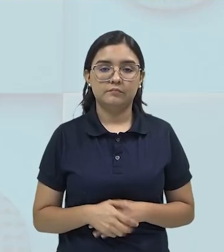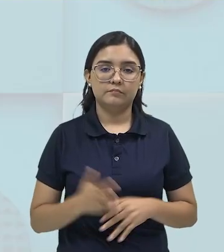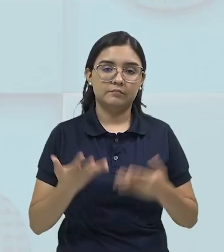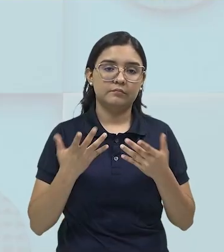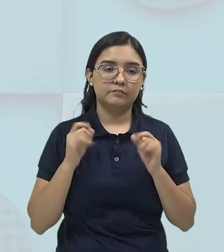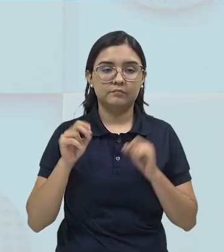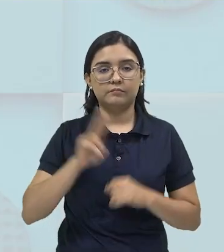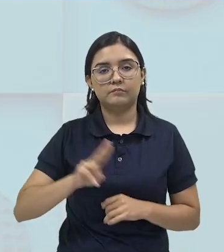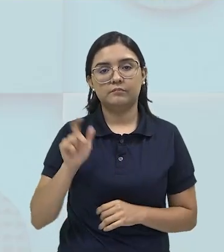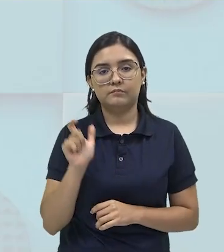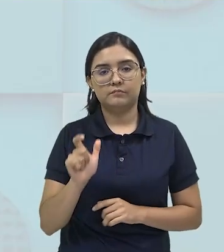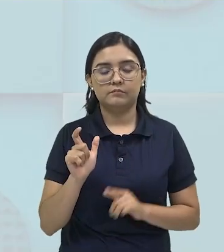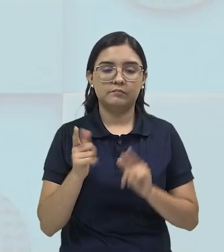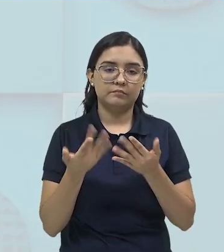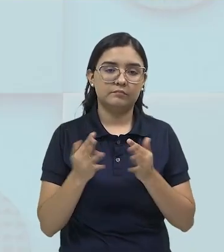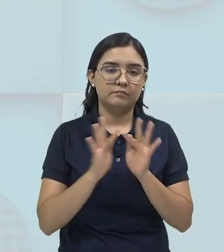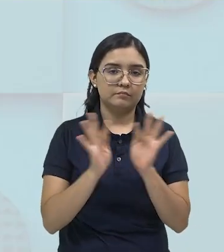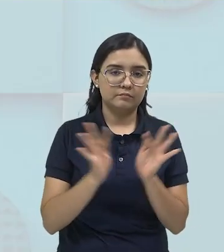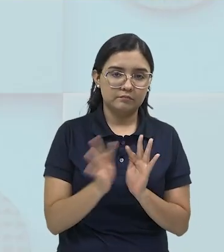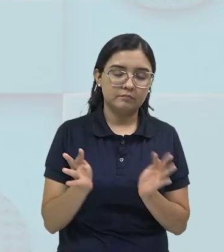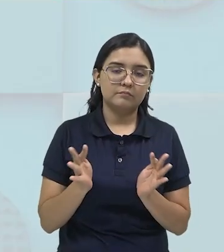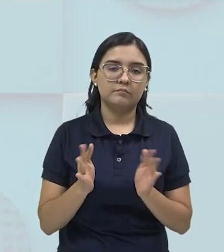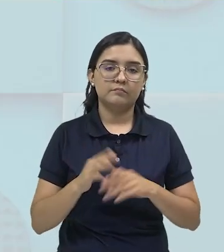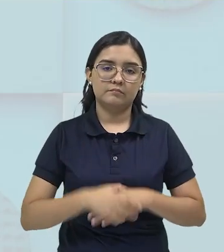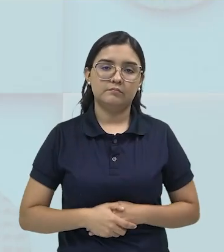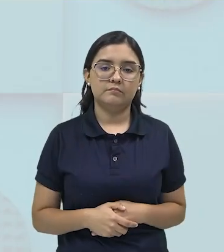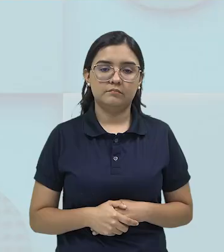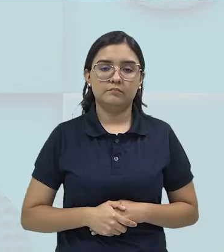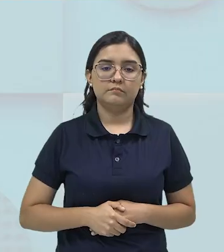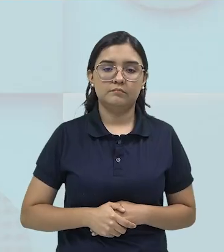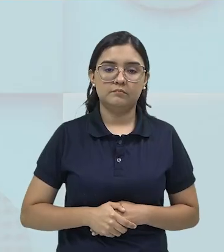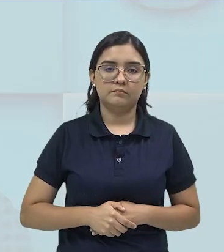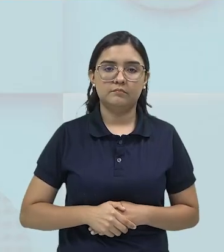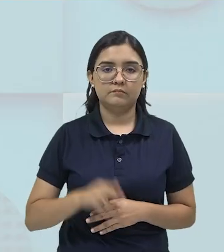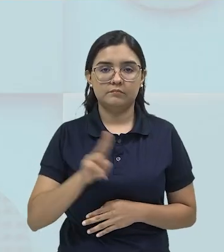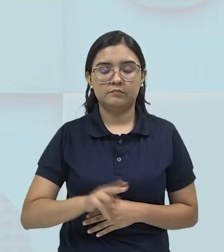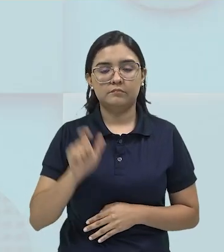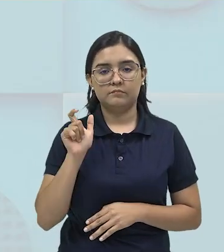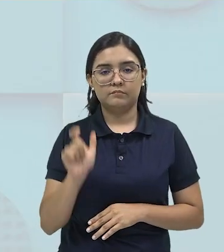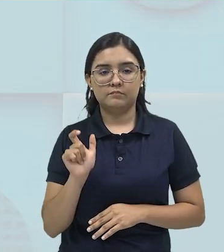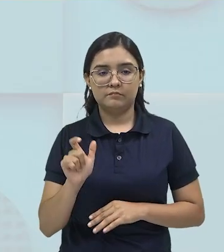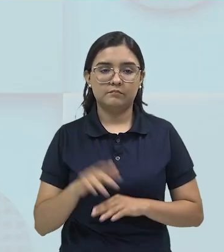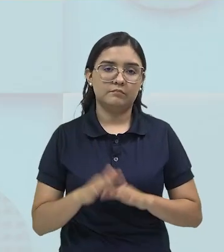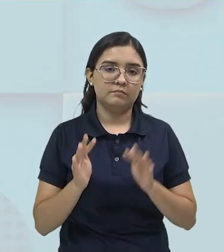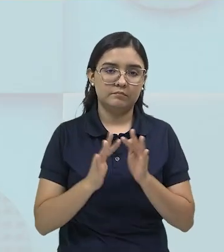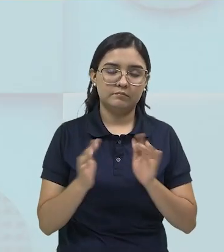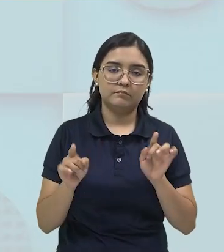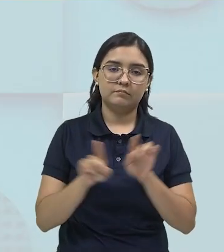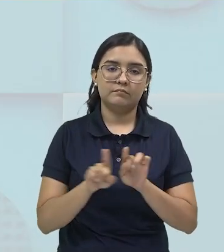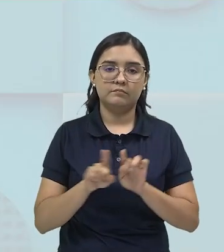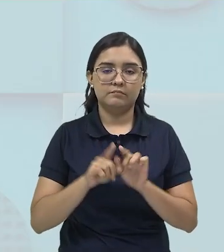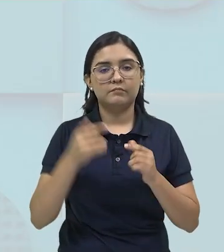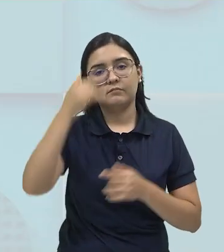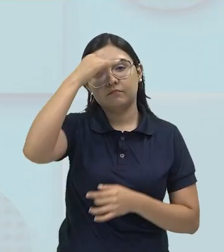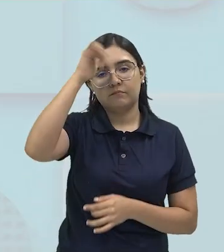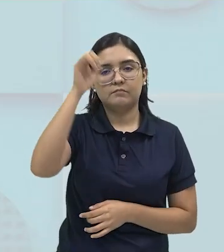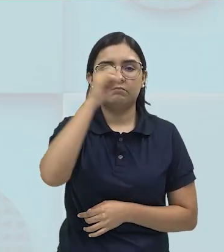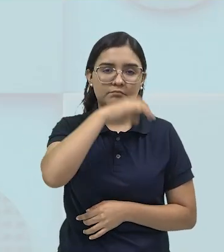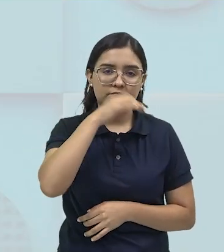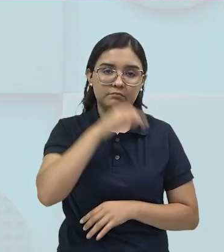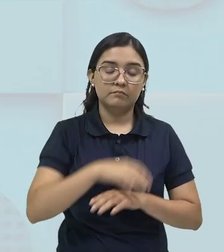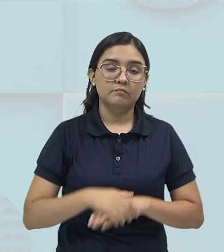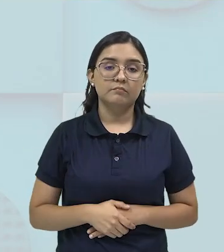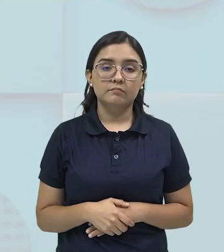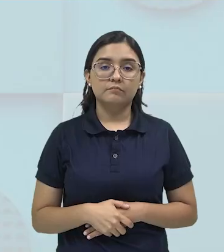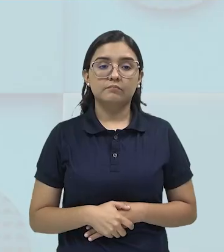algum problema, você utiliza uma frase mais com palavras amenas, né? Amenas, que não vai afetar